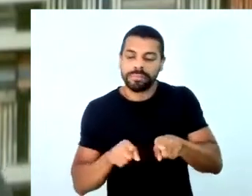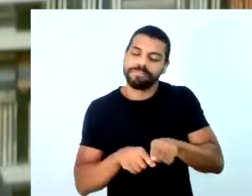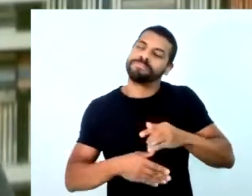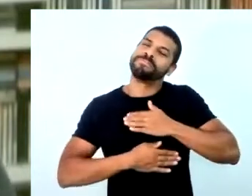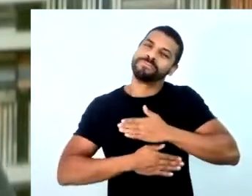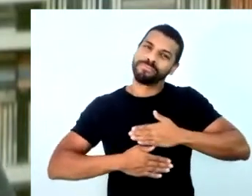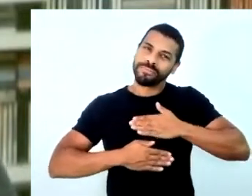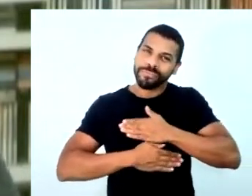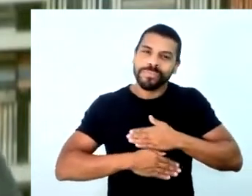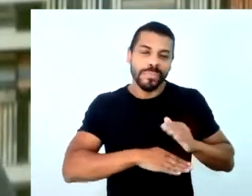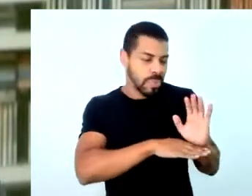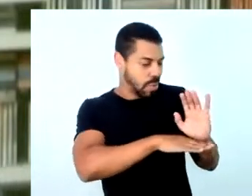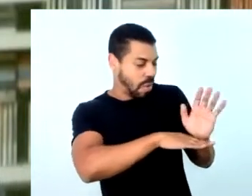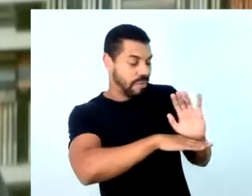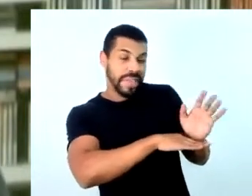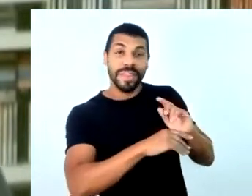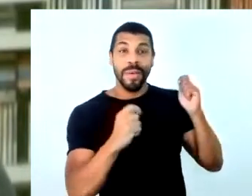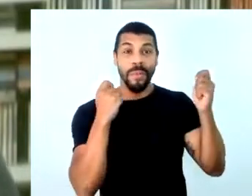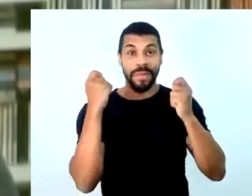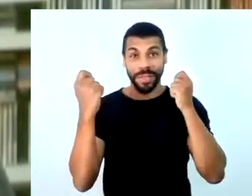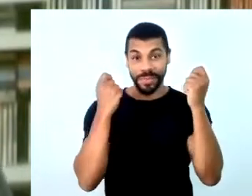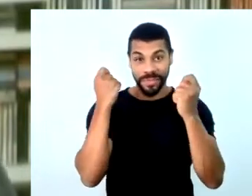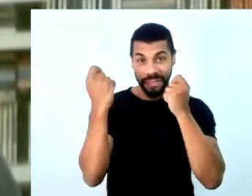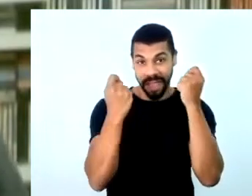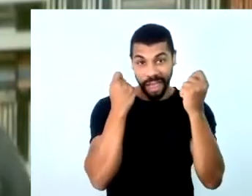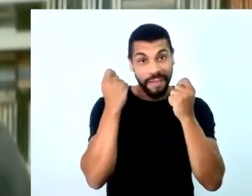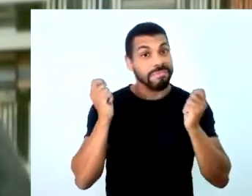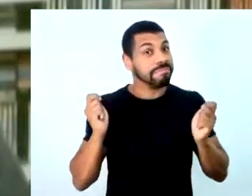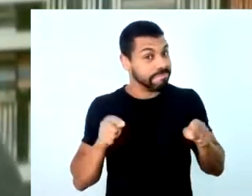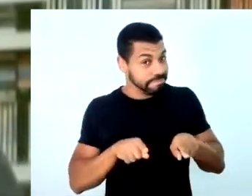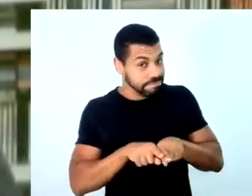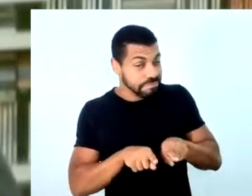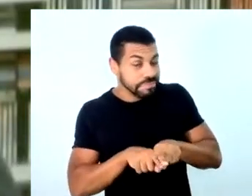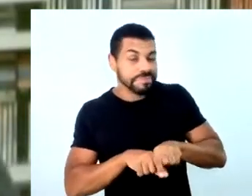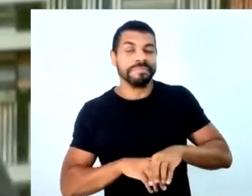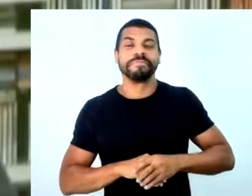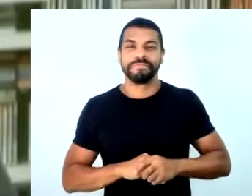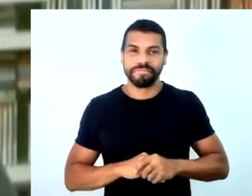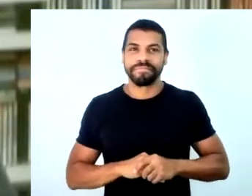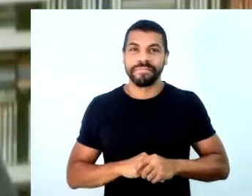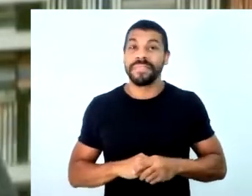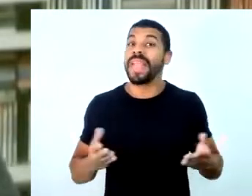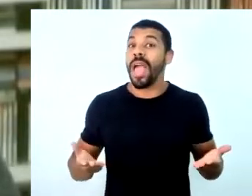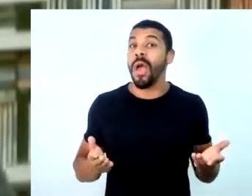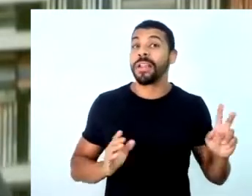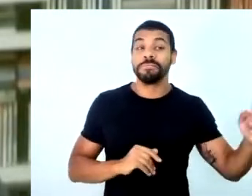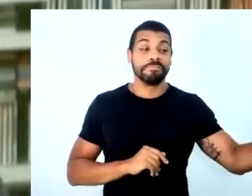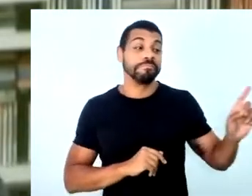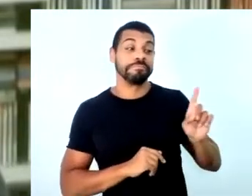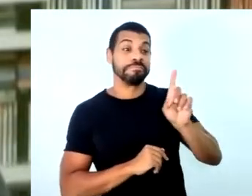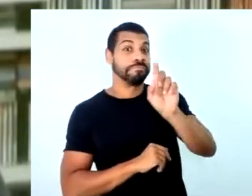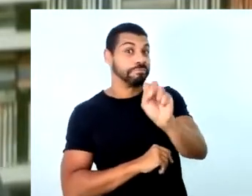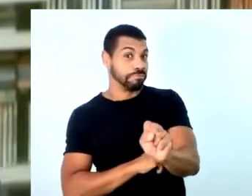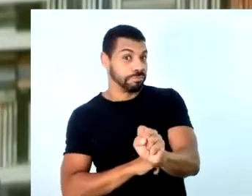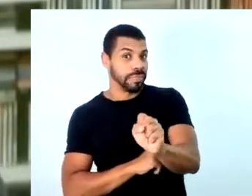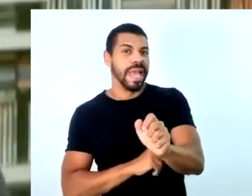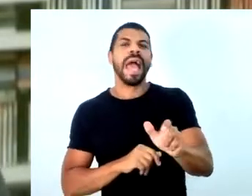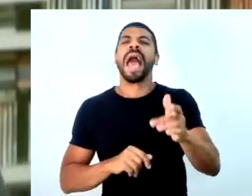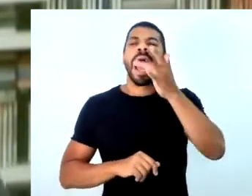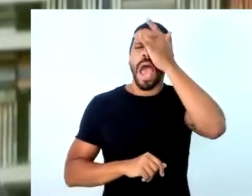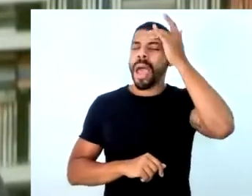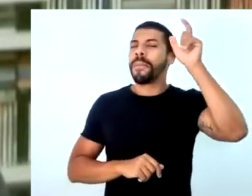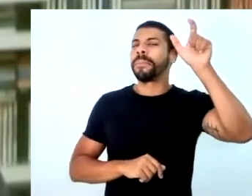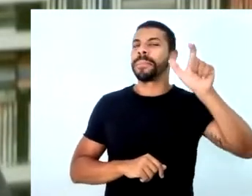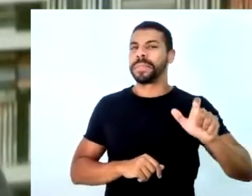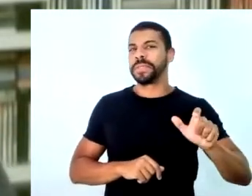ter participado do Inédit com o filme do Cafi e também como colaboradora no filme do Mangue Beach. E passo agora a palavra para